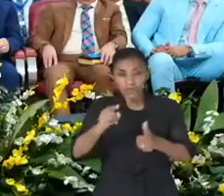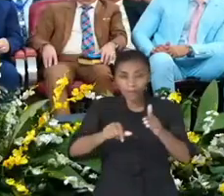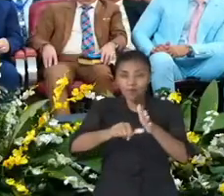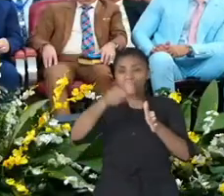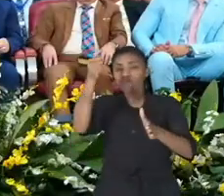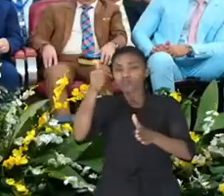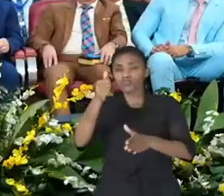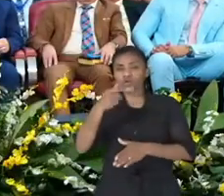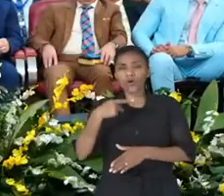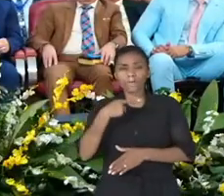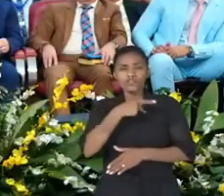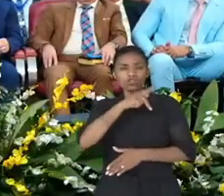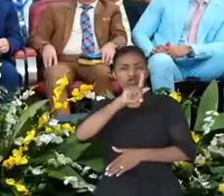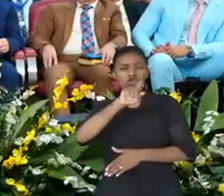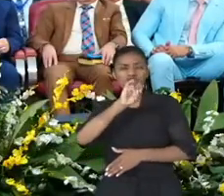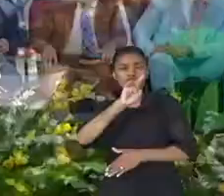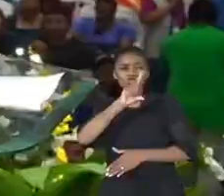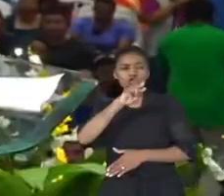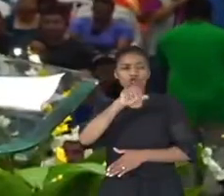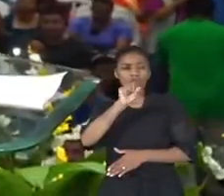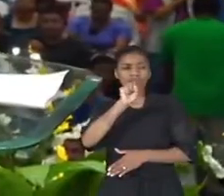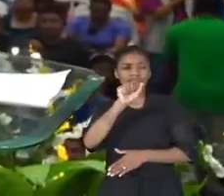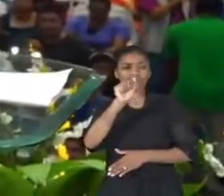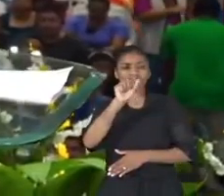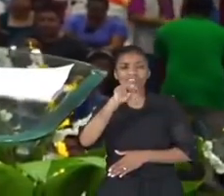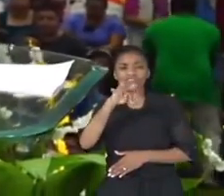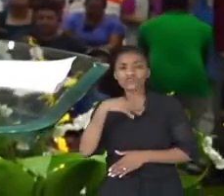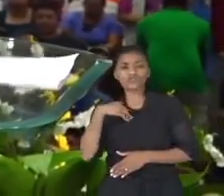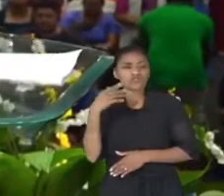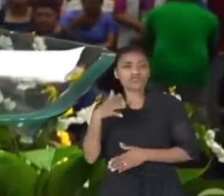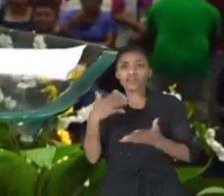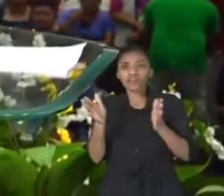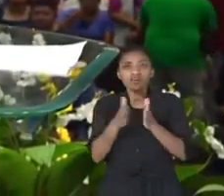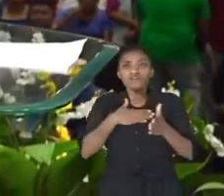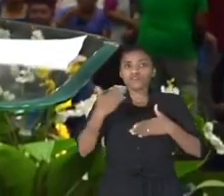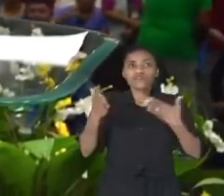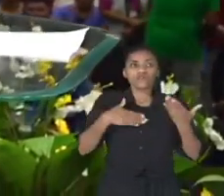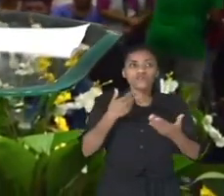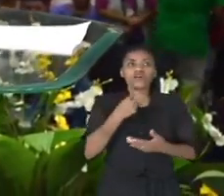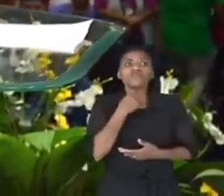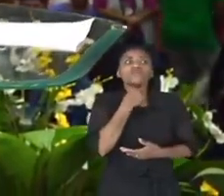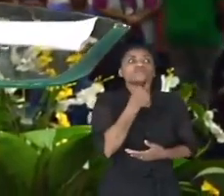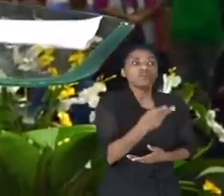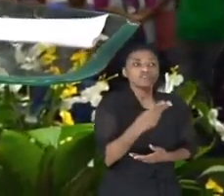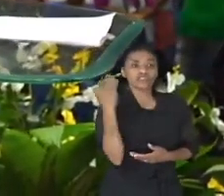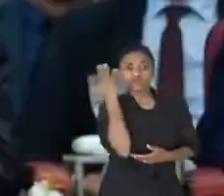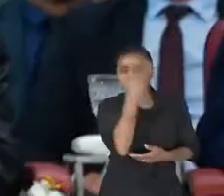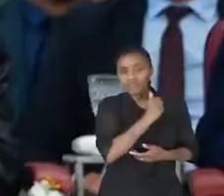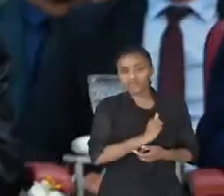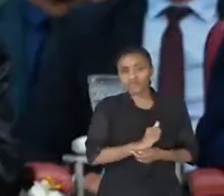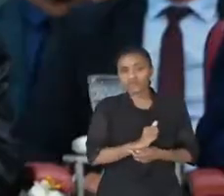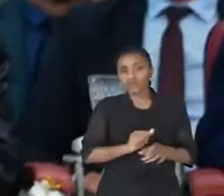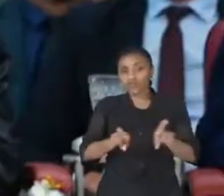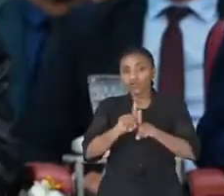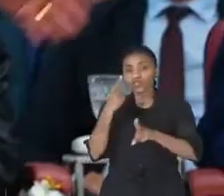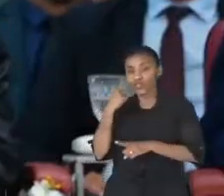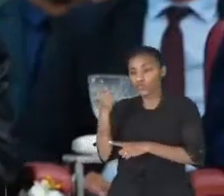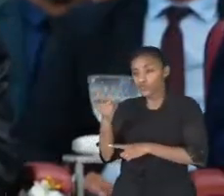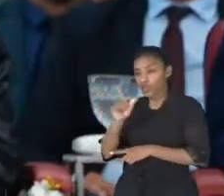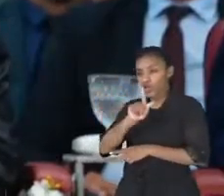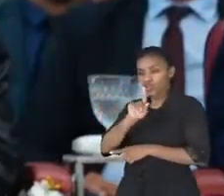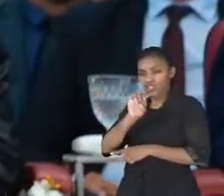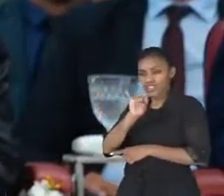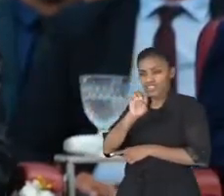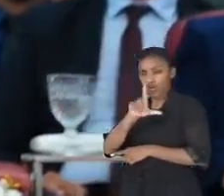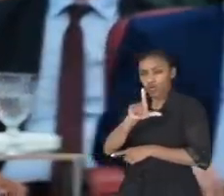Gilmar Santos pregar aqui nesse púlpito, eu falei, meu Deus, enlouqueci. Falei, o homem parece um locutor de rodeio. Quando eu vi Gesiel Gomes, Napoleão